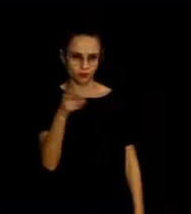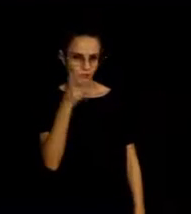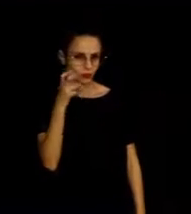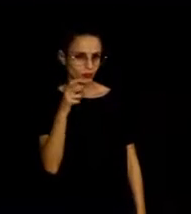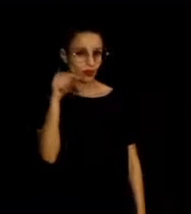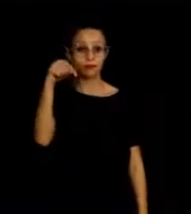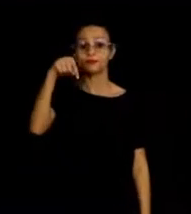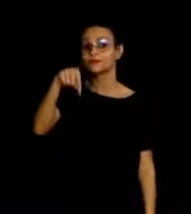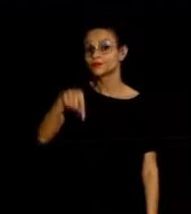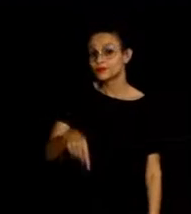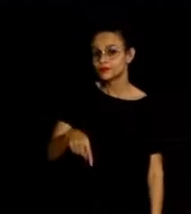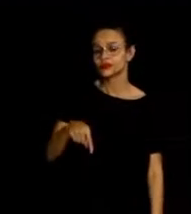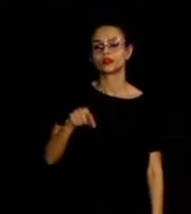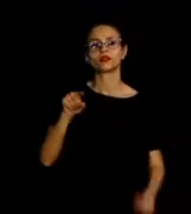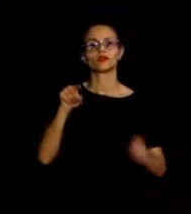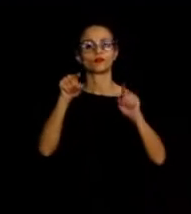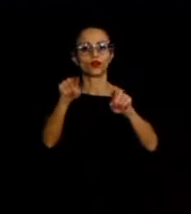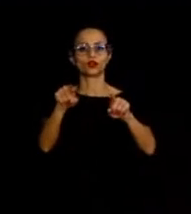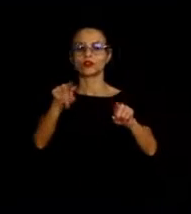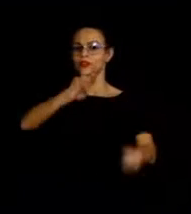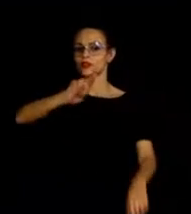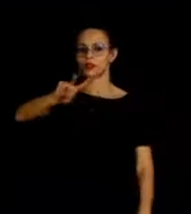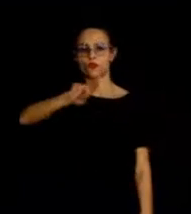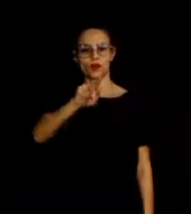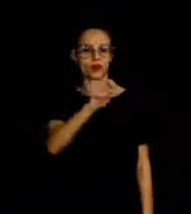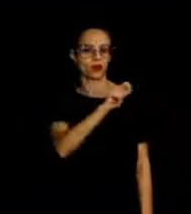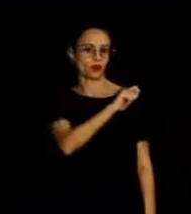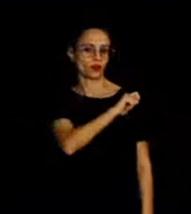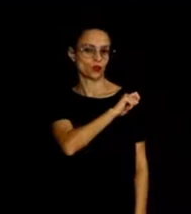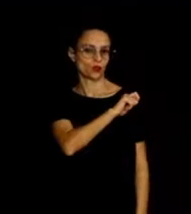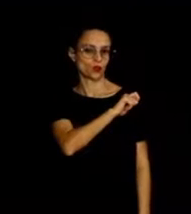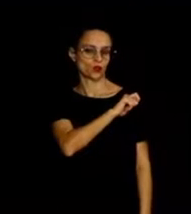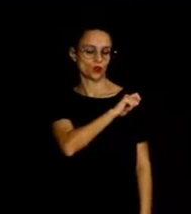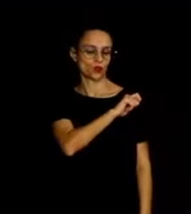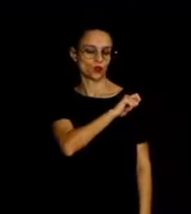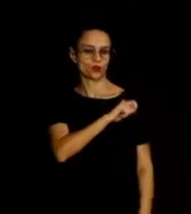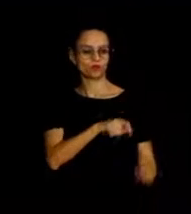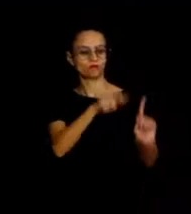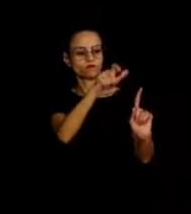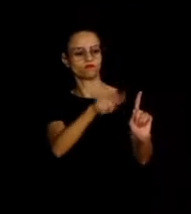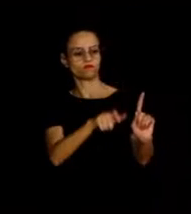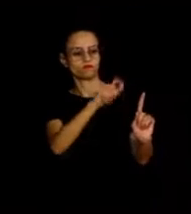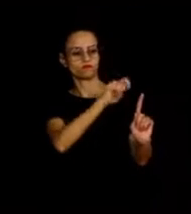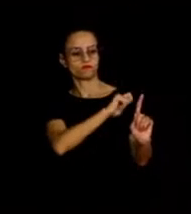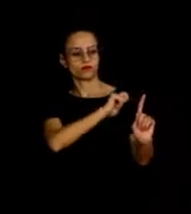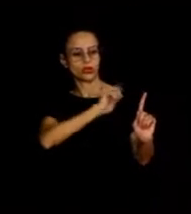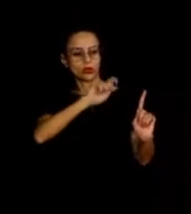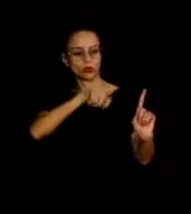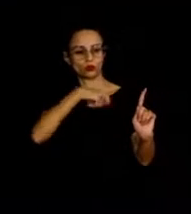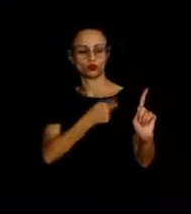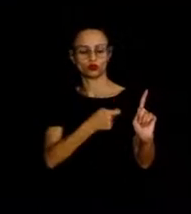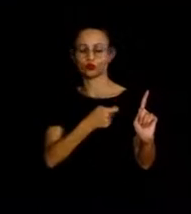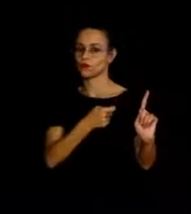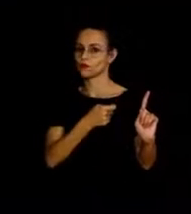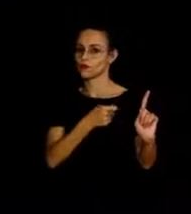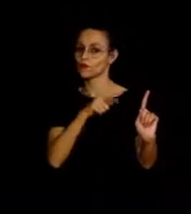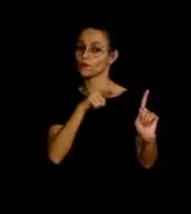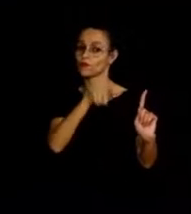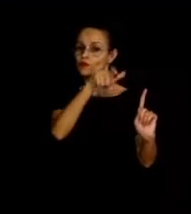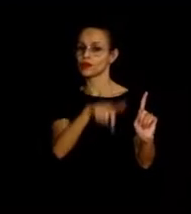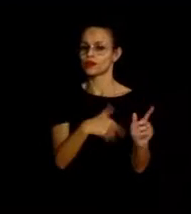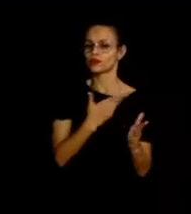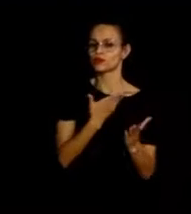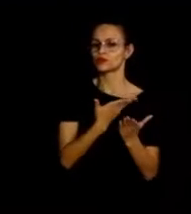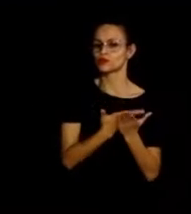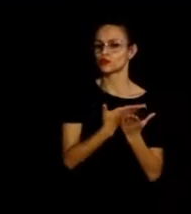aqui você não é aluno aqui você é estudante é outra coisa